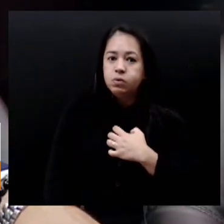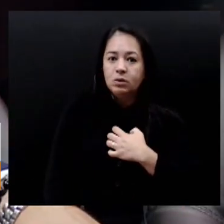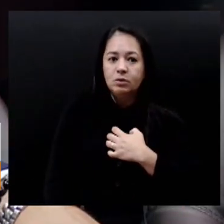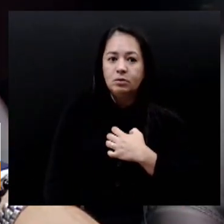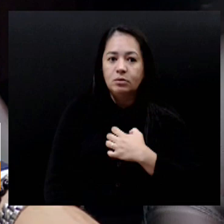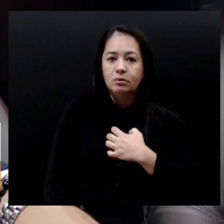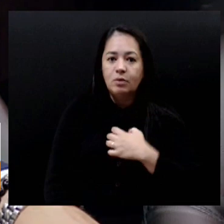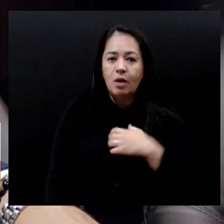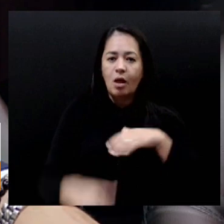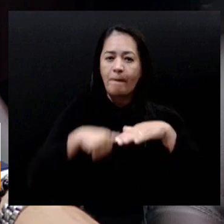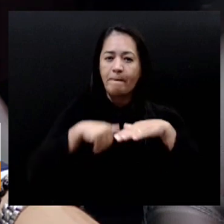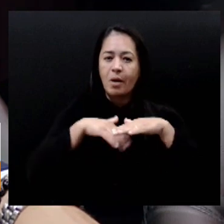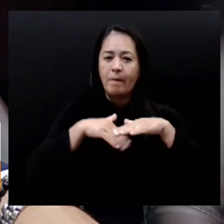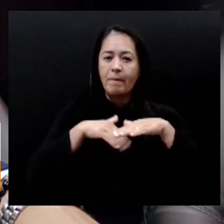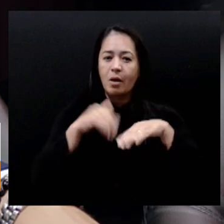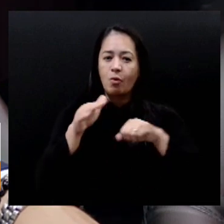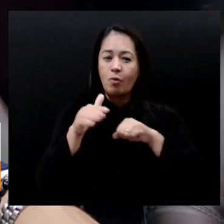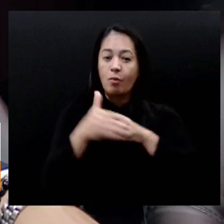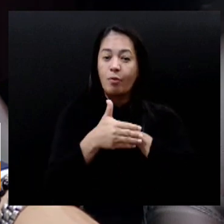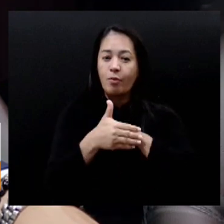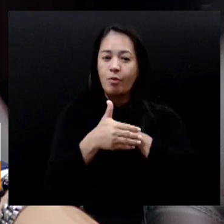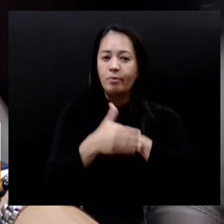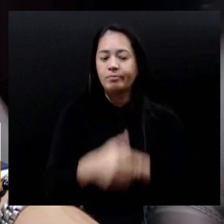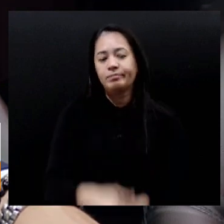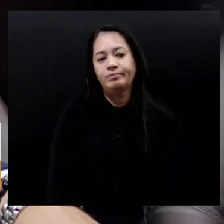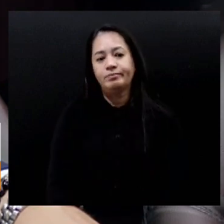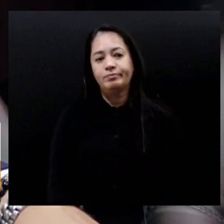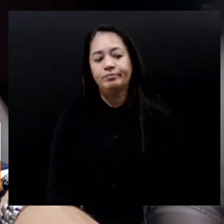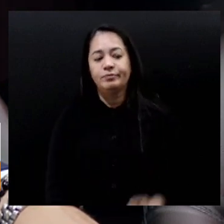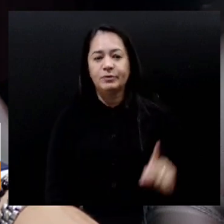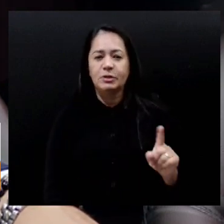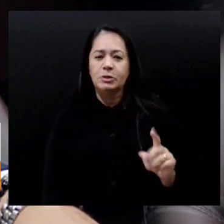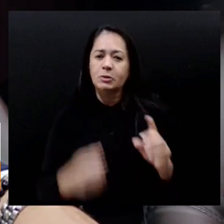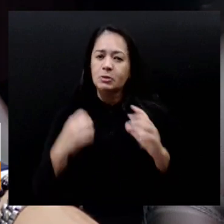tapete. Ali foi agressivo, cometeu